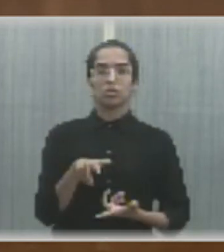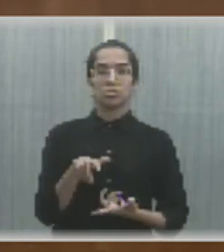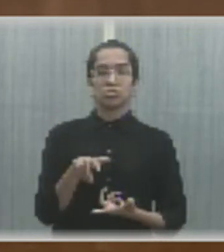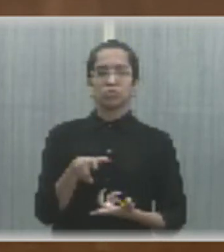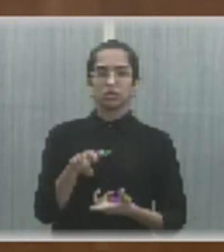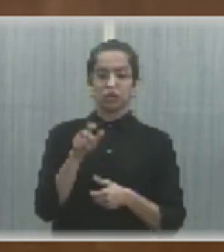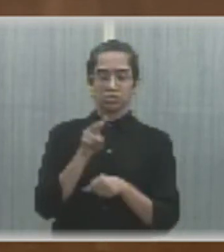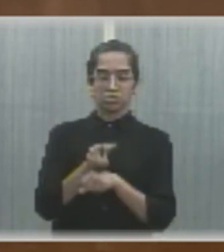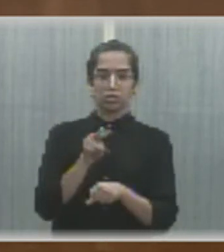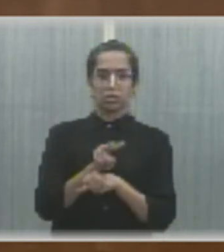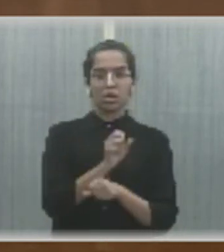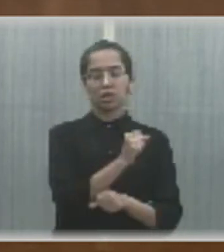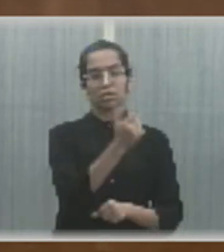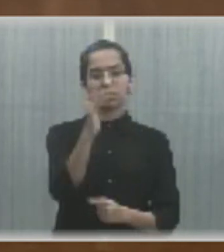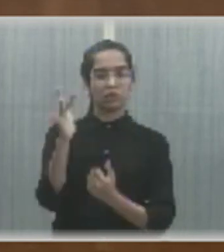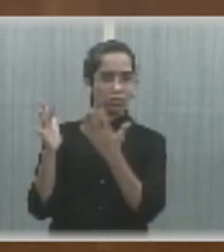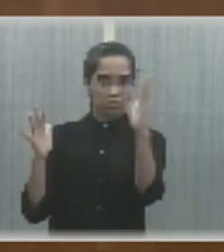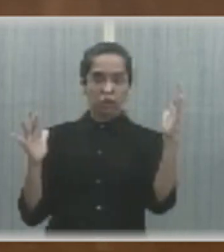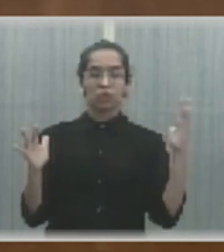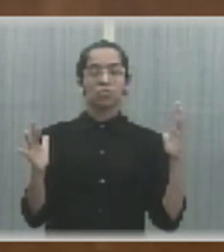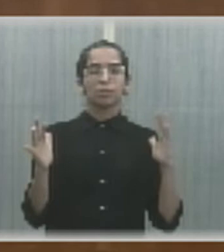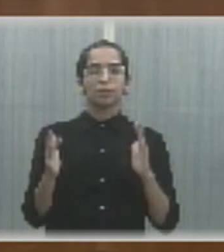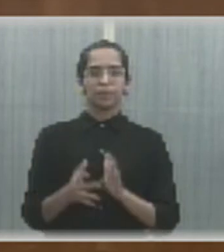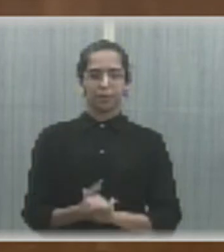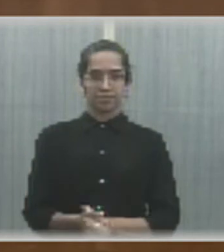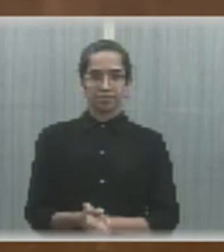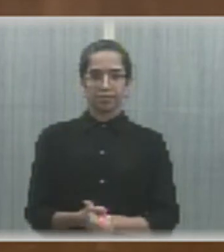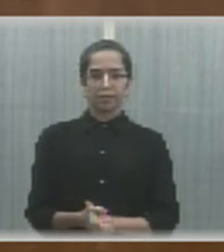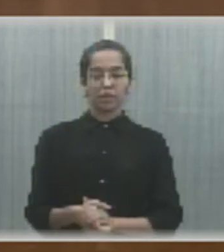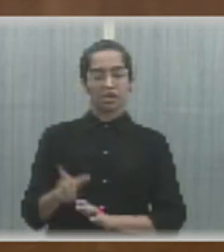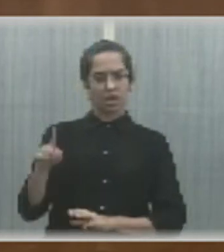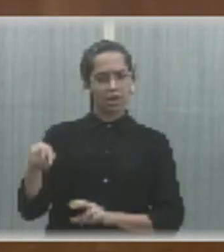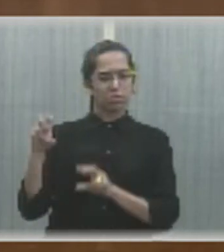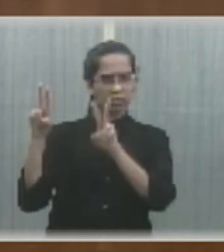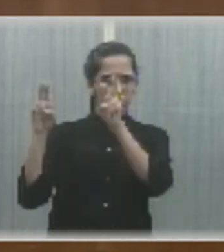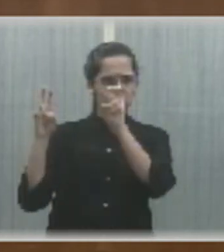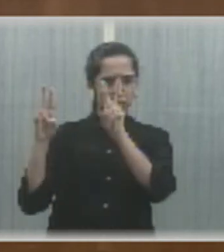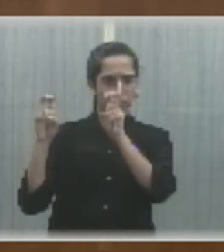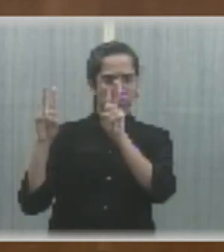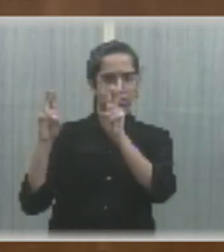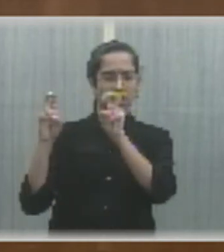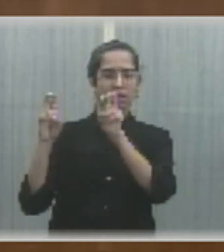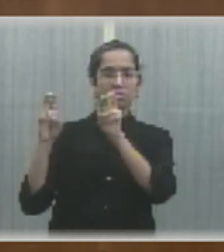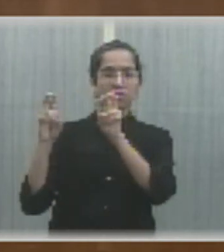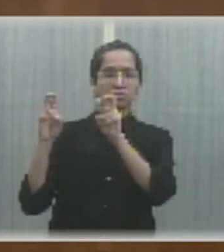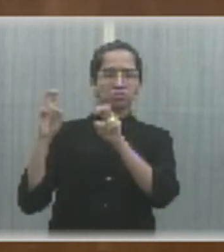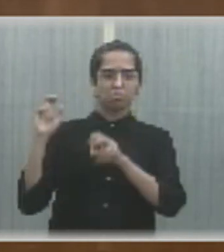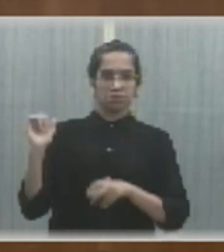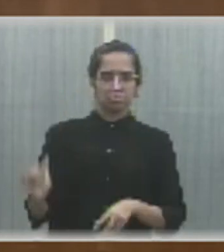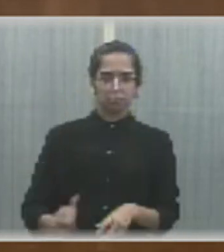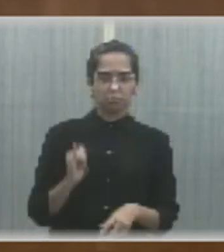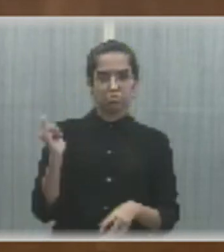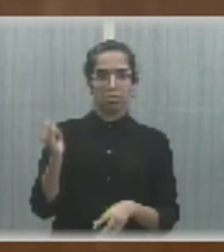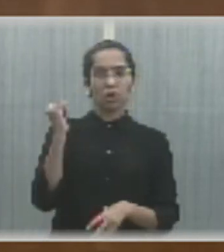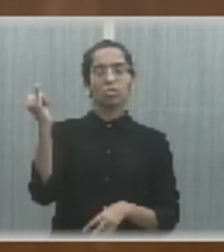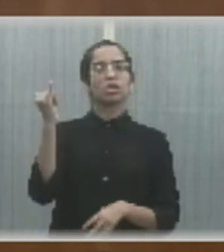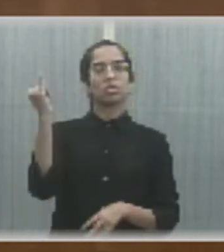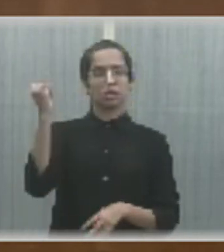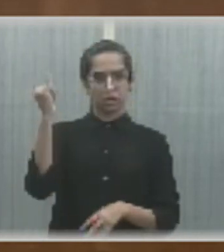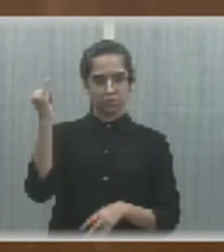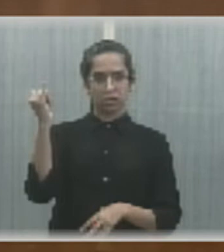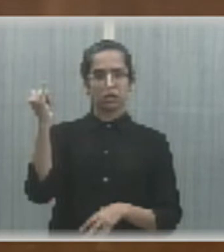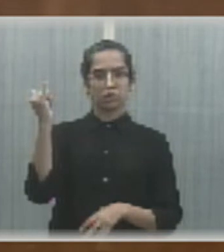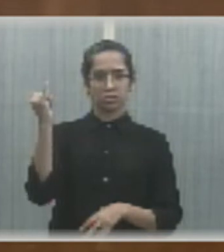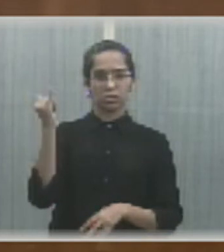do Meio Ambiente. E essa, deputada Tereza, é um tema bastante atual. E